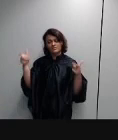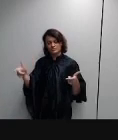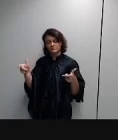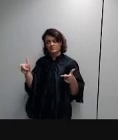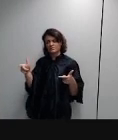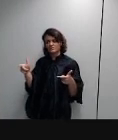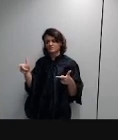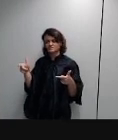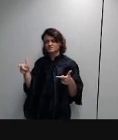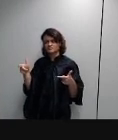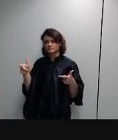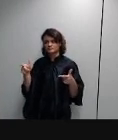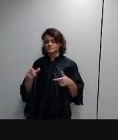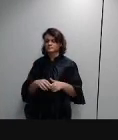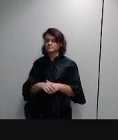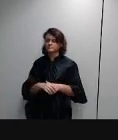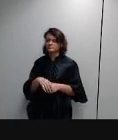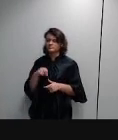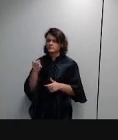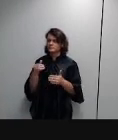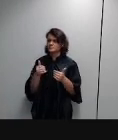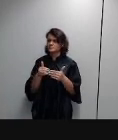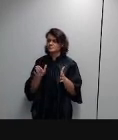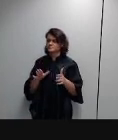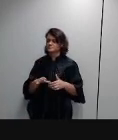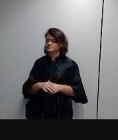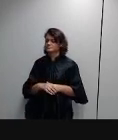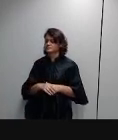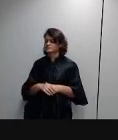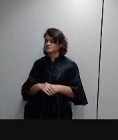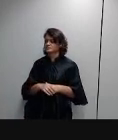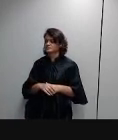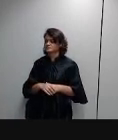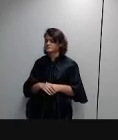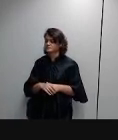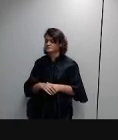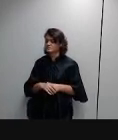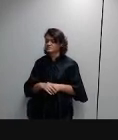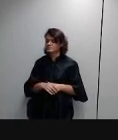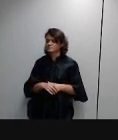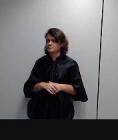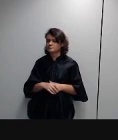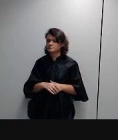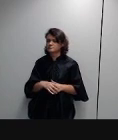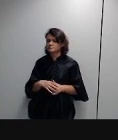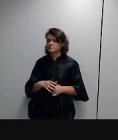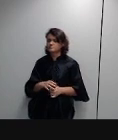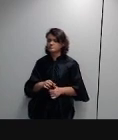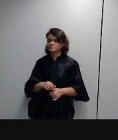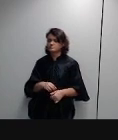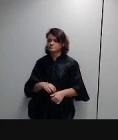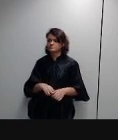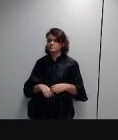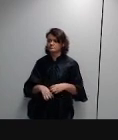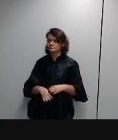só abrir aqui bem rápido E aí